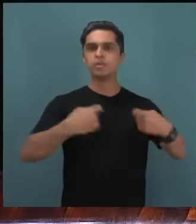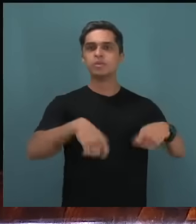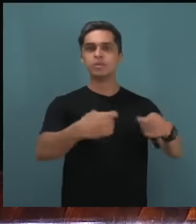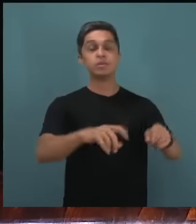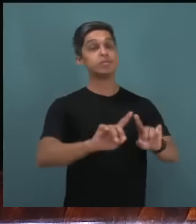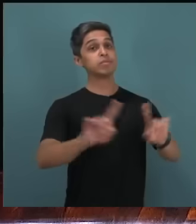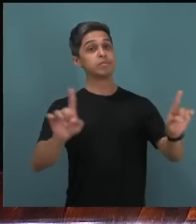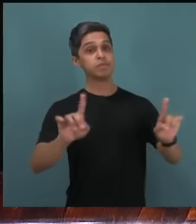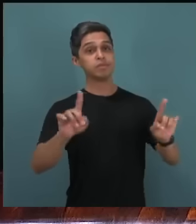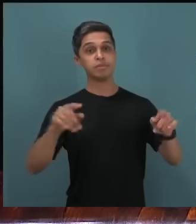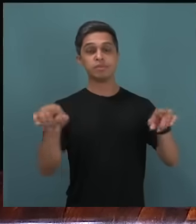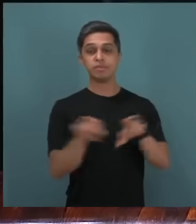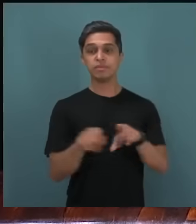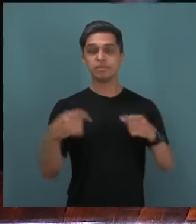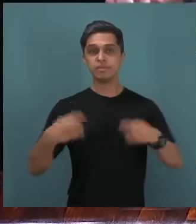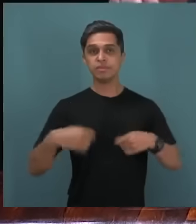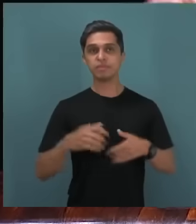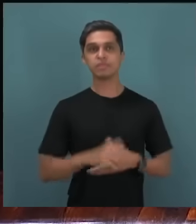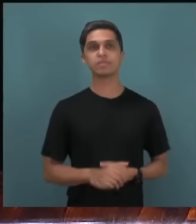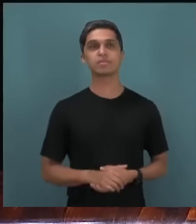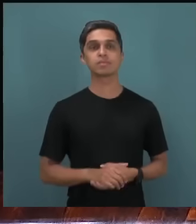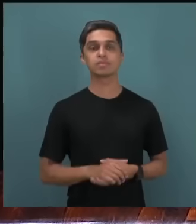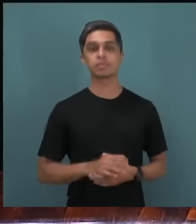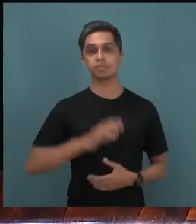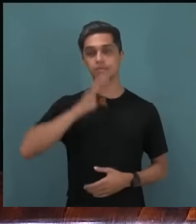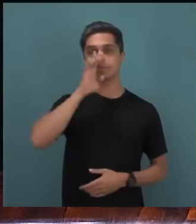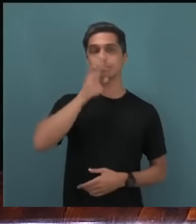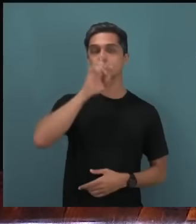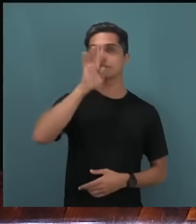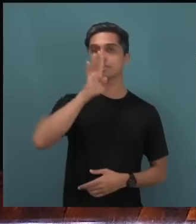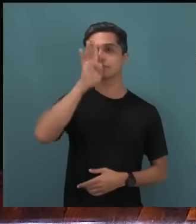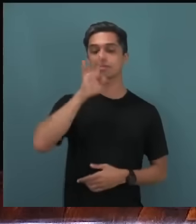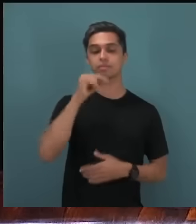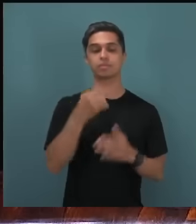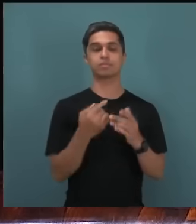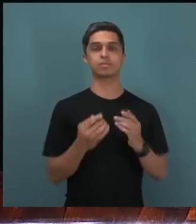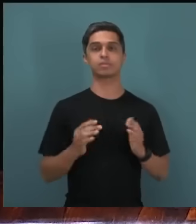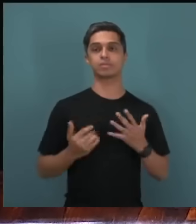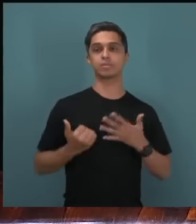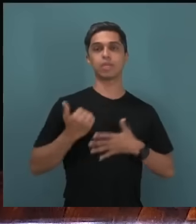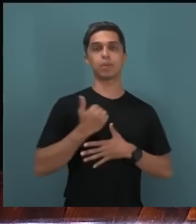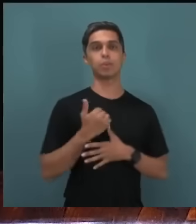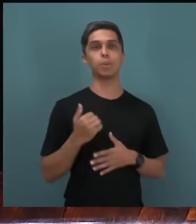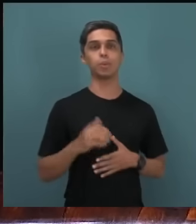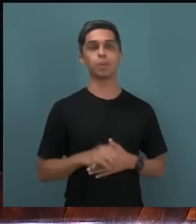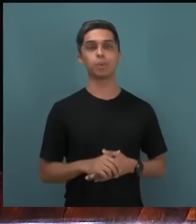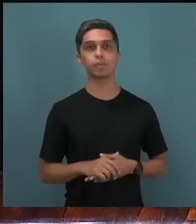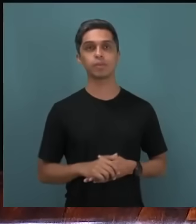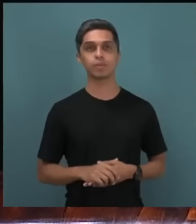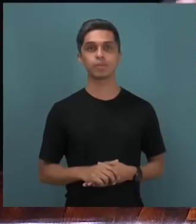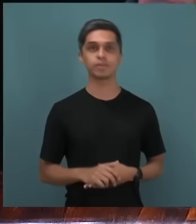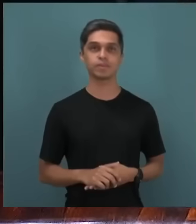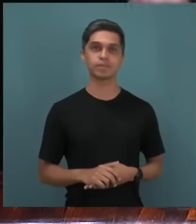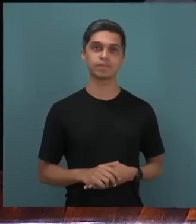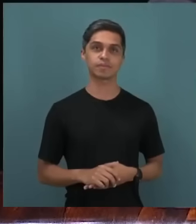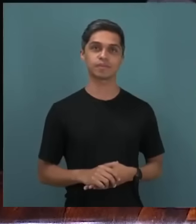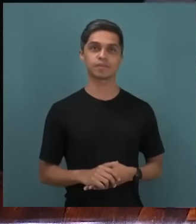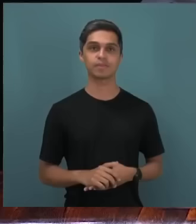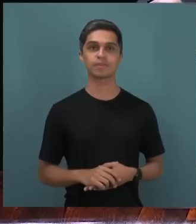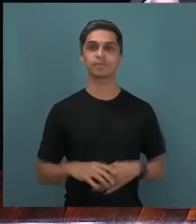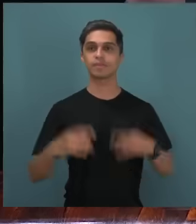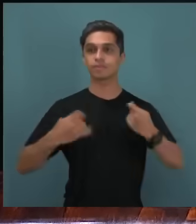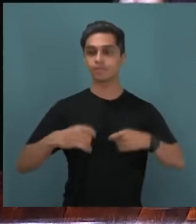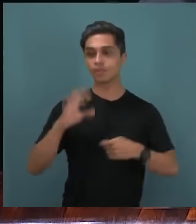mas tem também excesso de privilégios, É preciso decisões